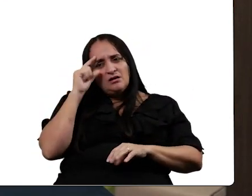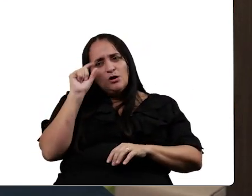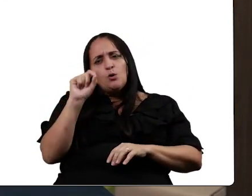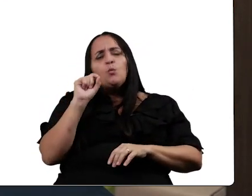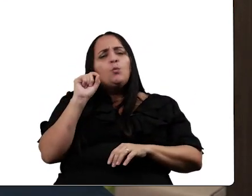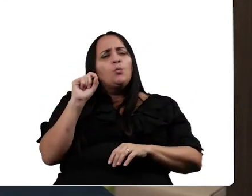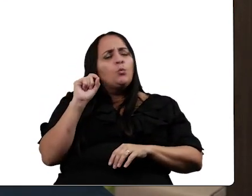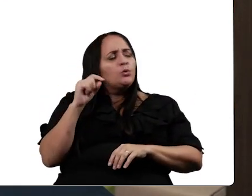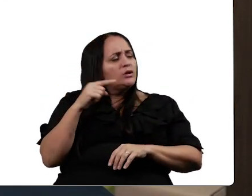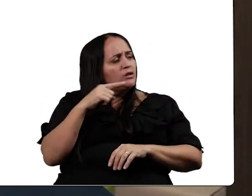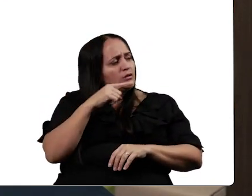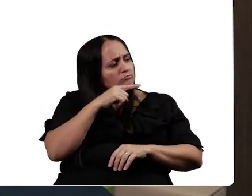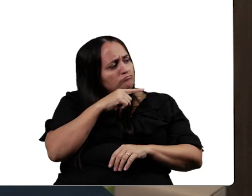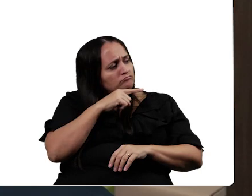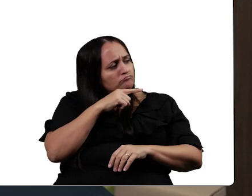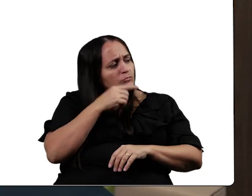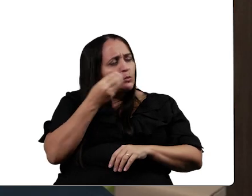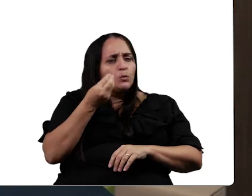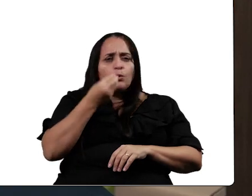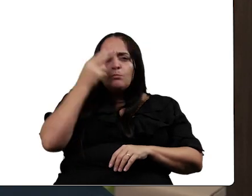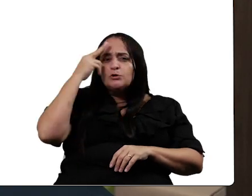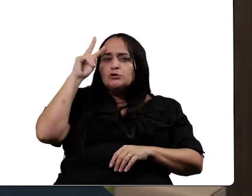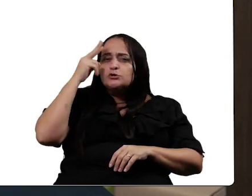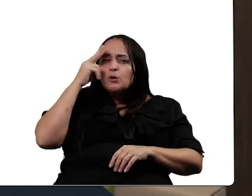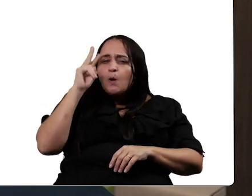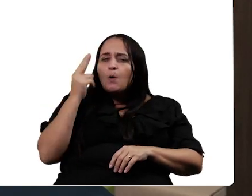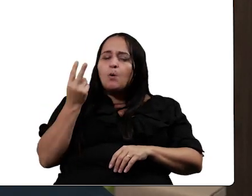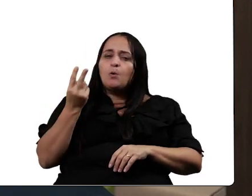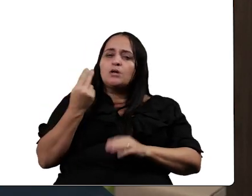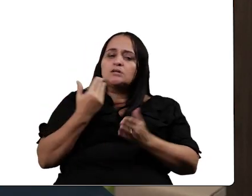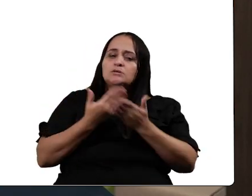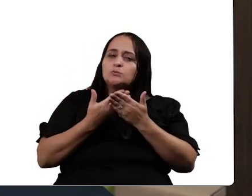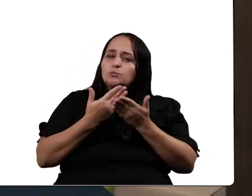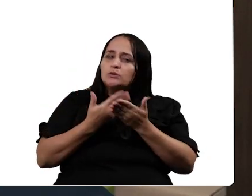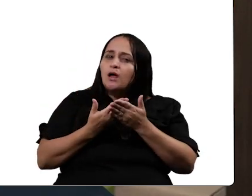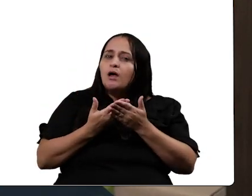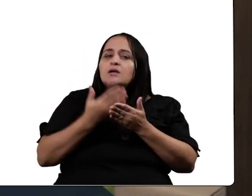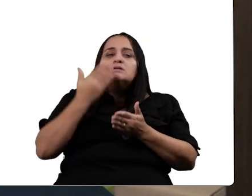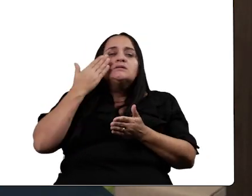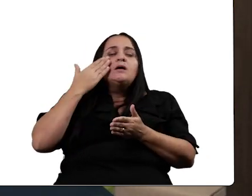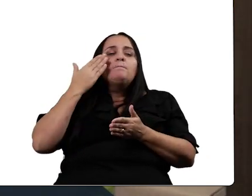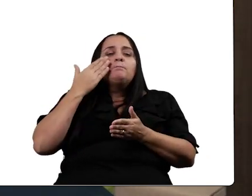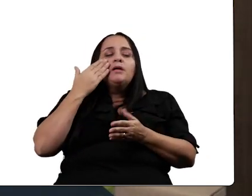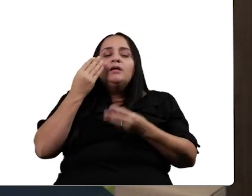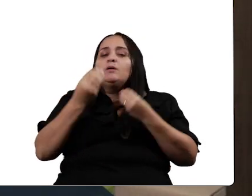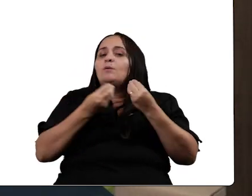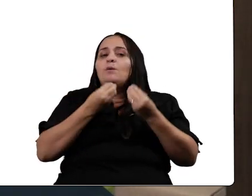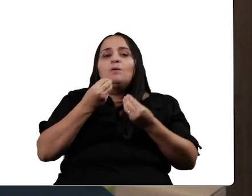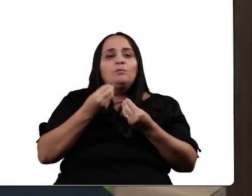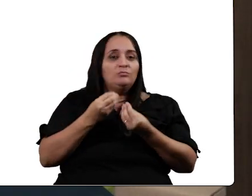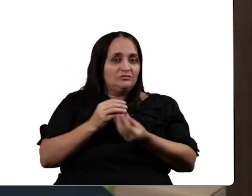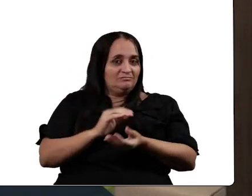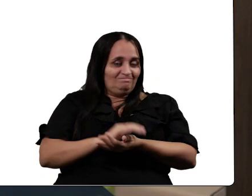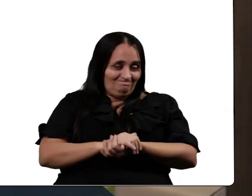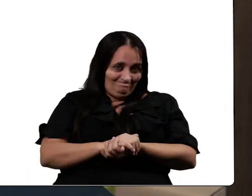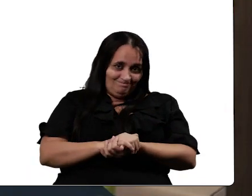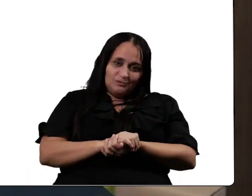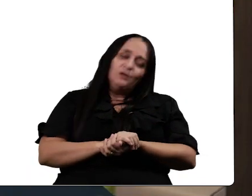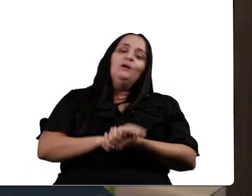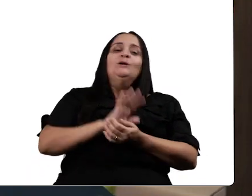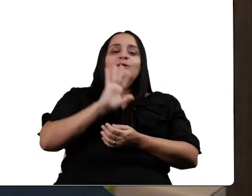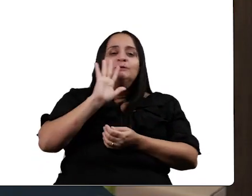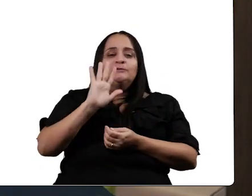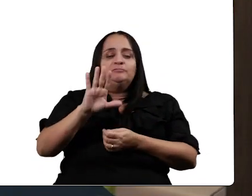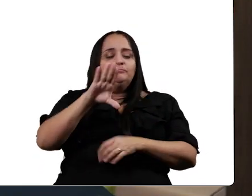monumento, aquela praça. Então vamos redescobrir Salvador, a minha intenção é essa. Mas antes disso, como o nosso foco